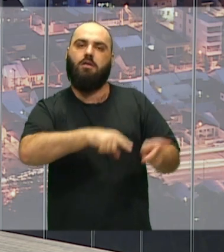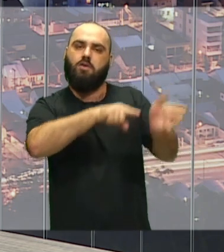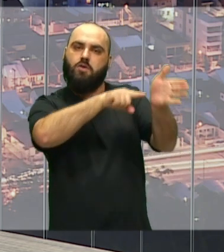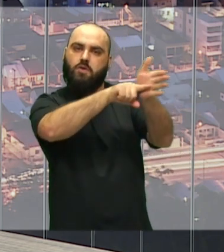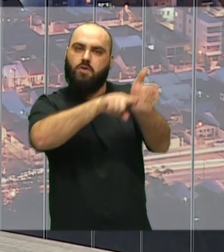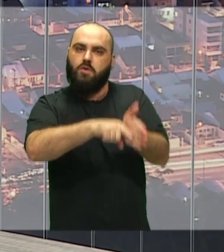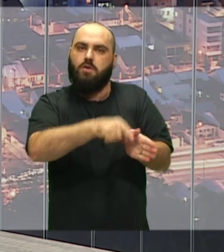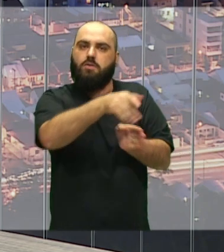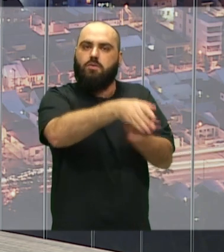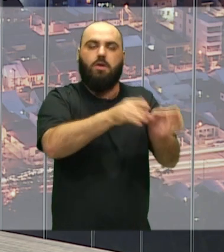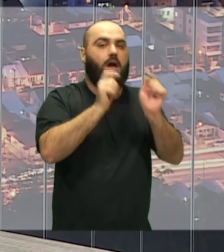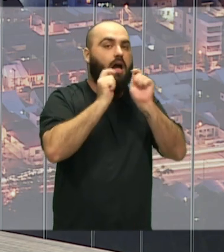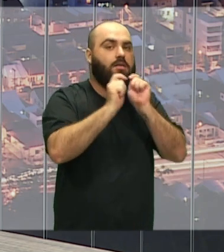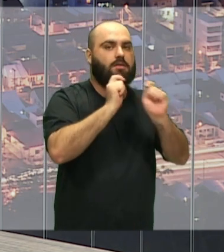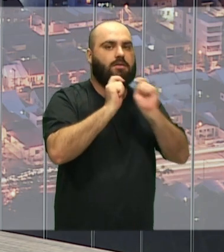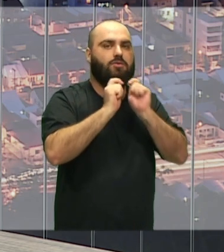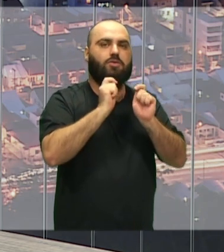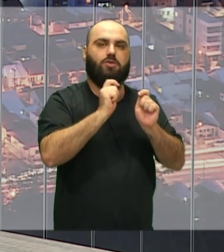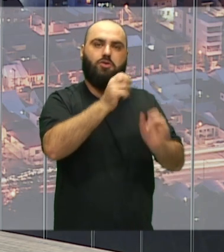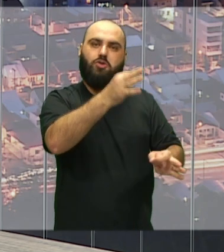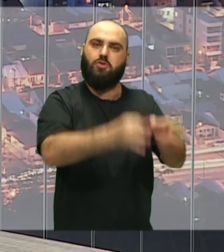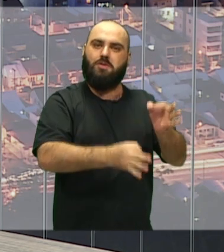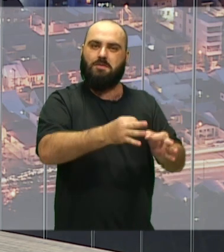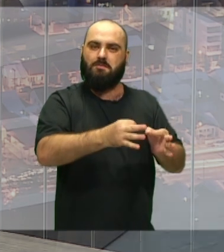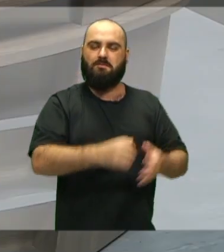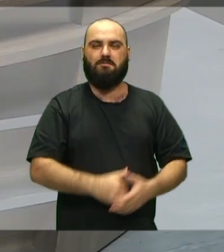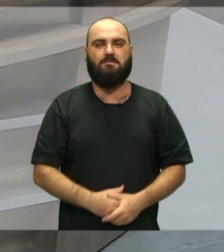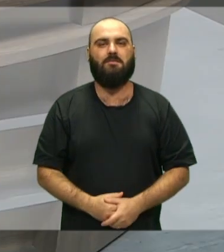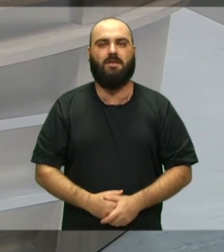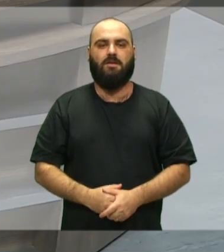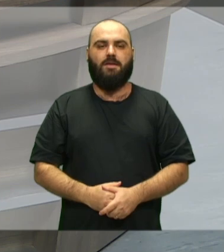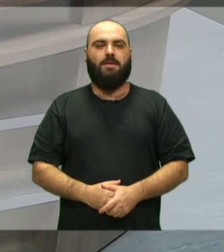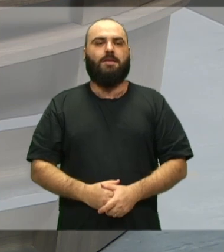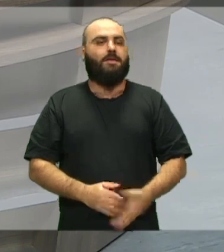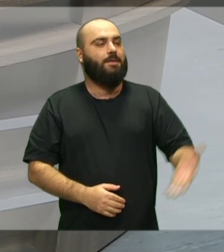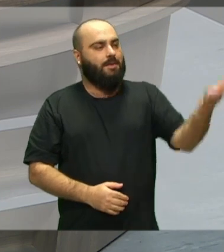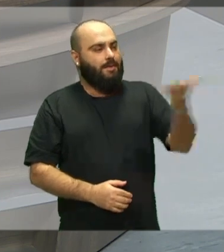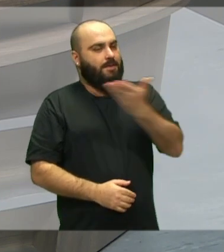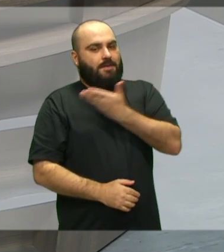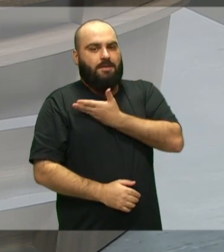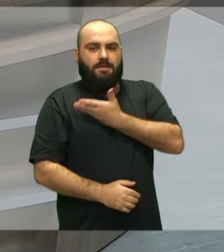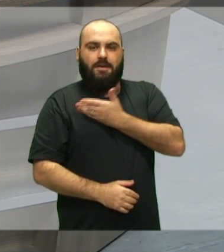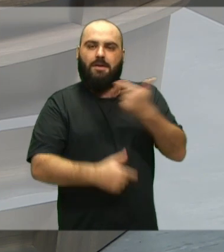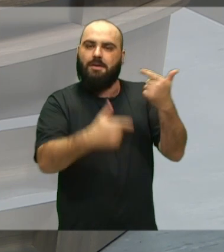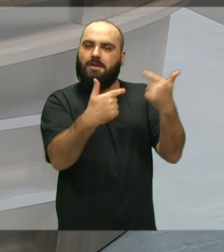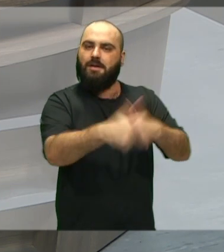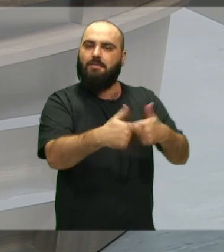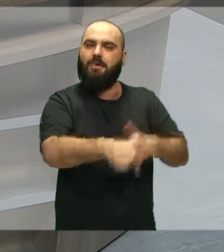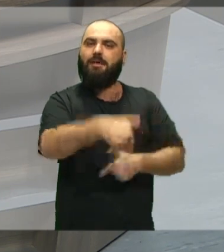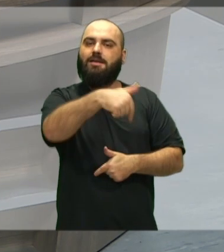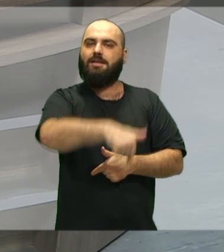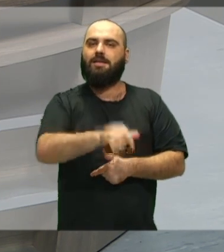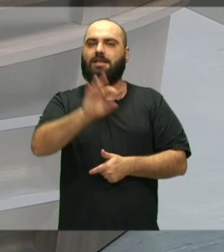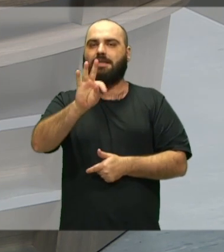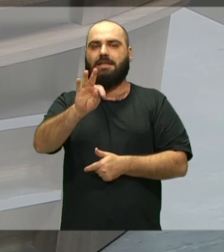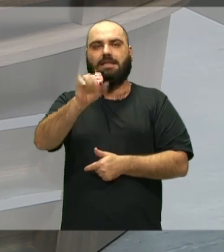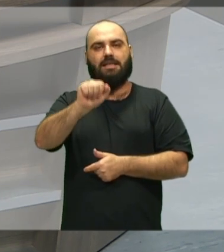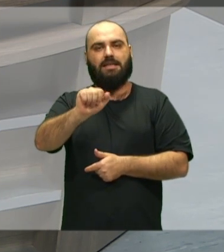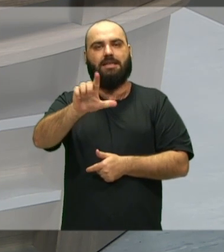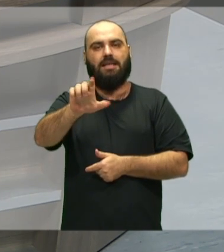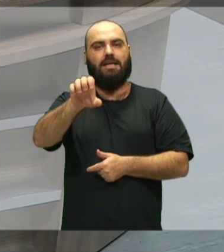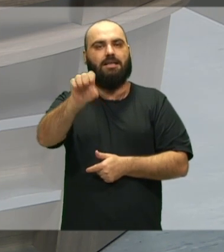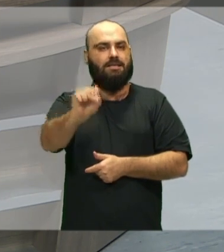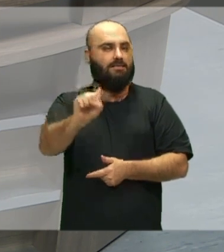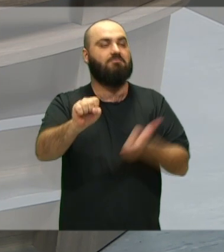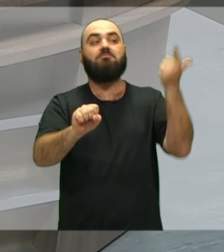jurídico de contratos e licitações. Meu querido colega de trabalho aqui, Thales Guedin Júnior, mais